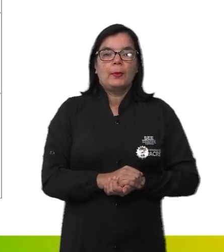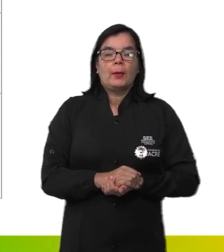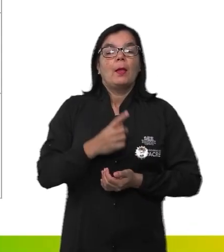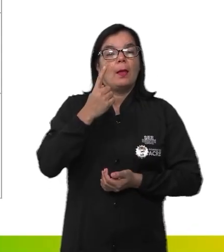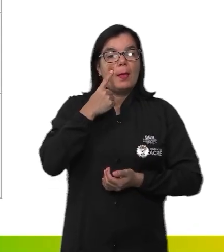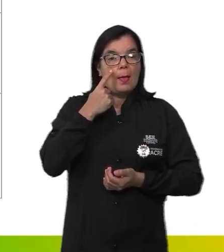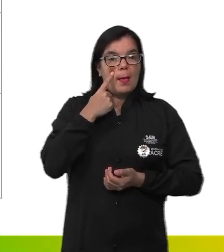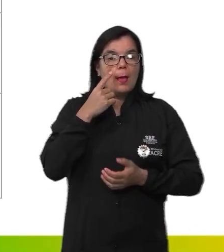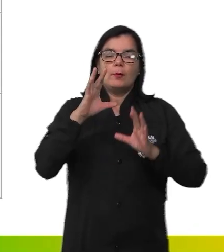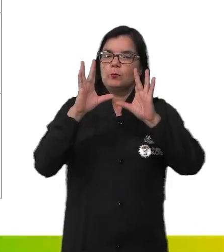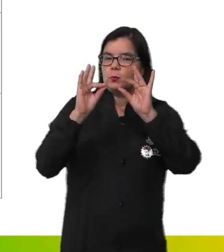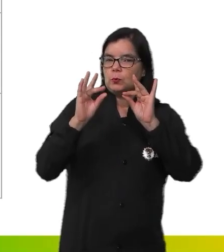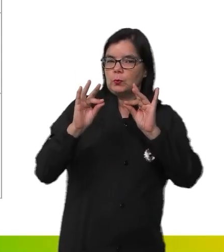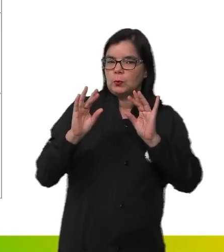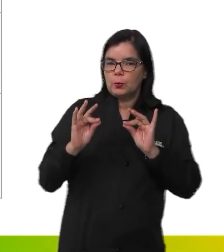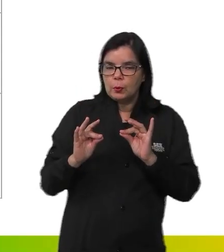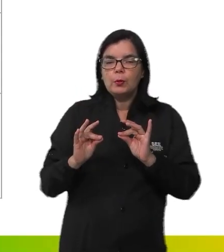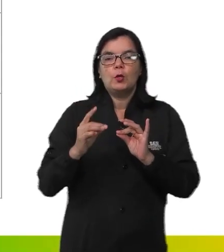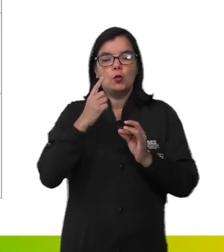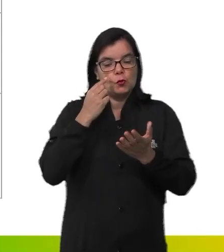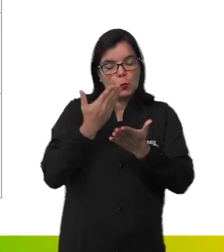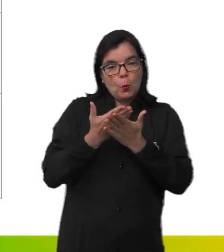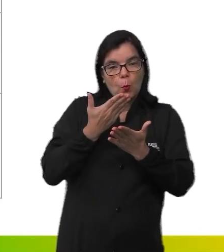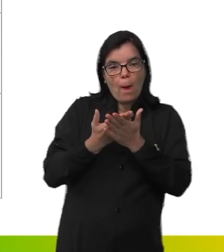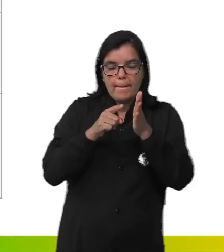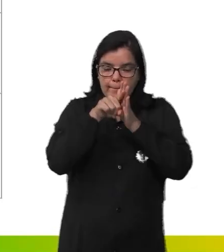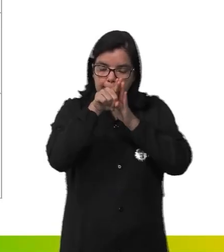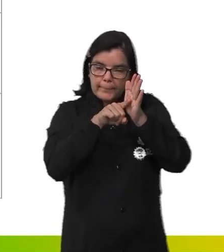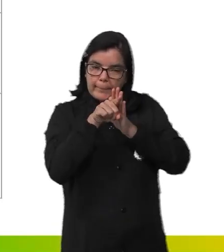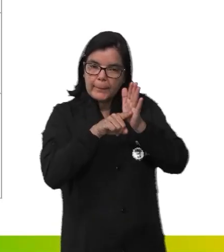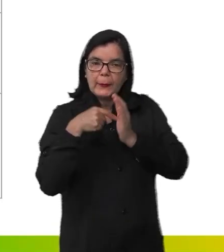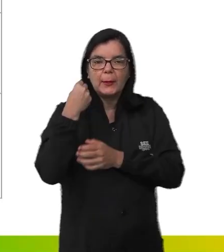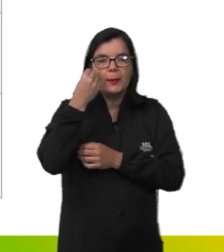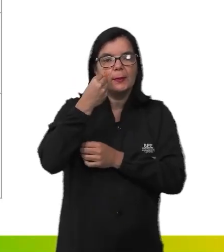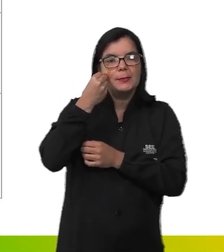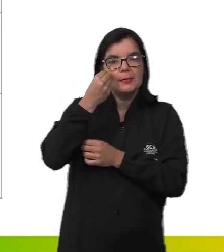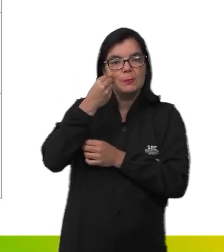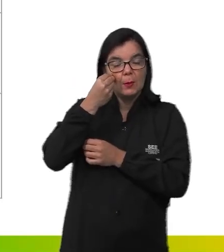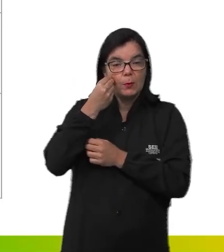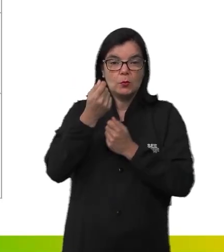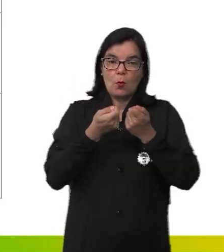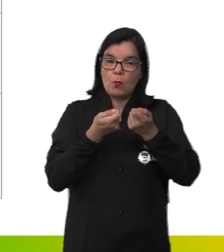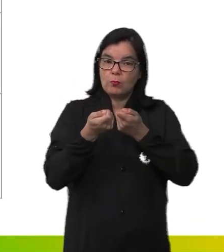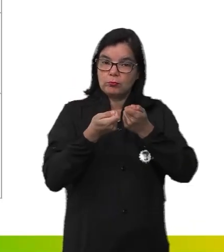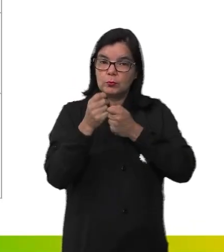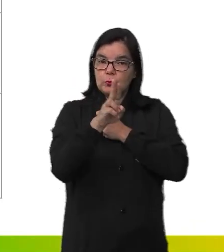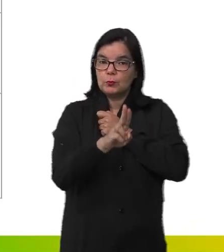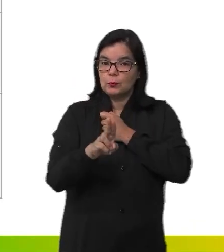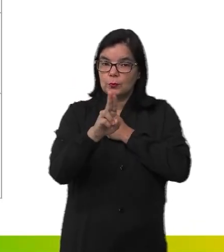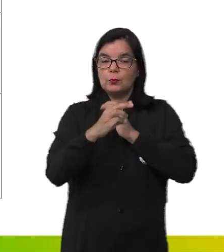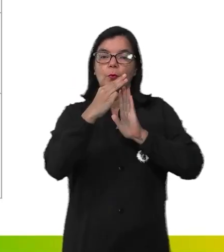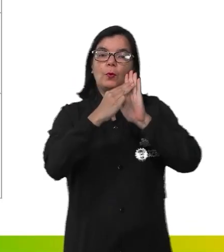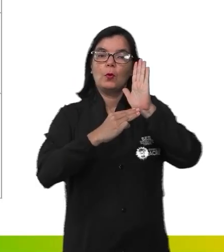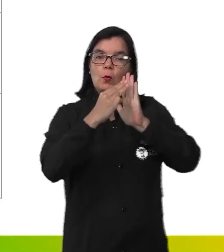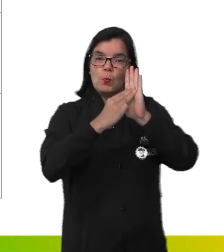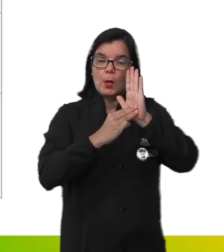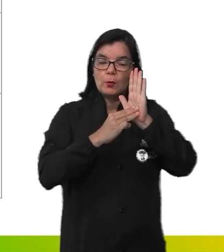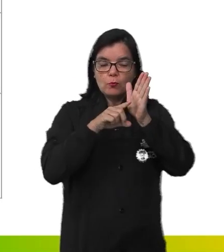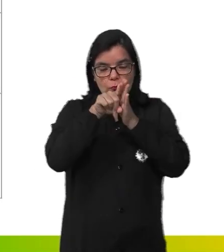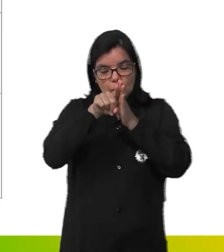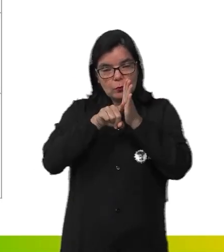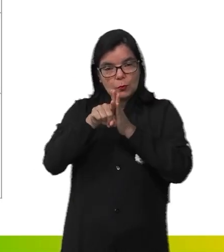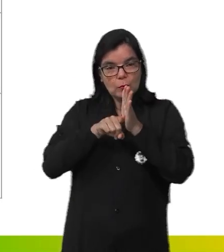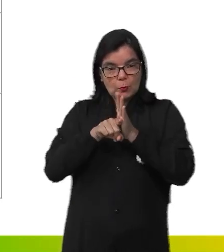é sistemático, produzido por meio de estudos, pesquisas e experimentos controlados, utilizando o método